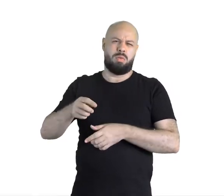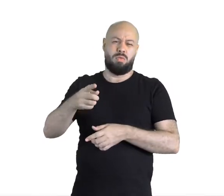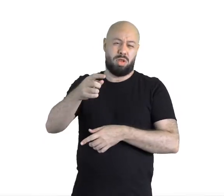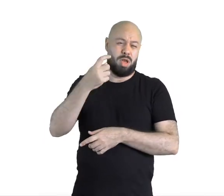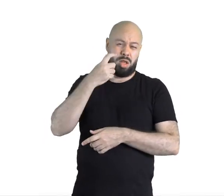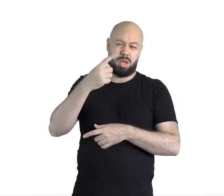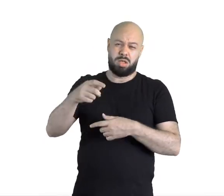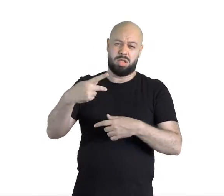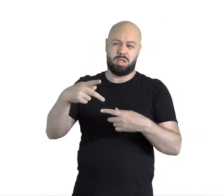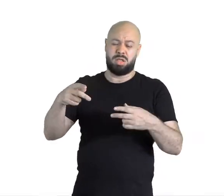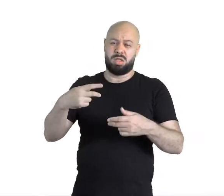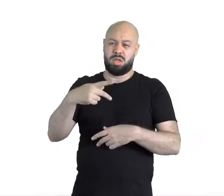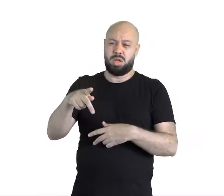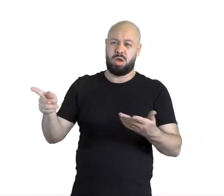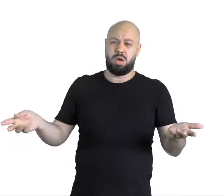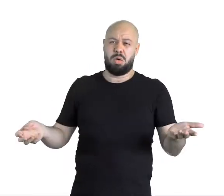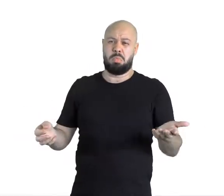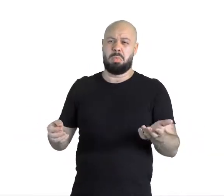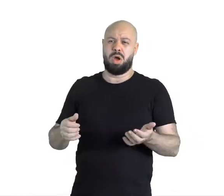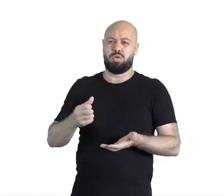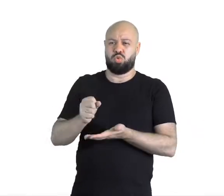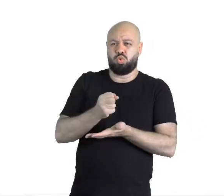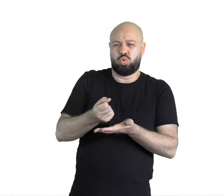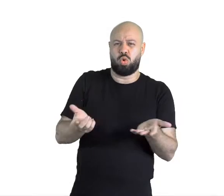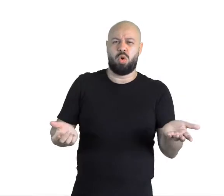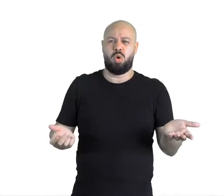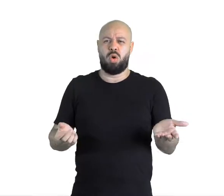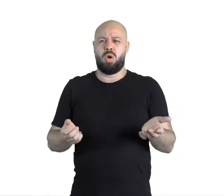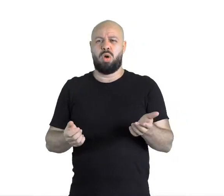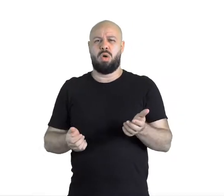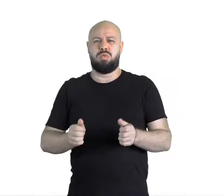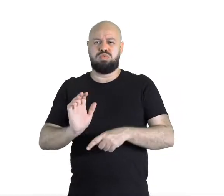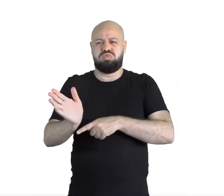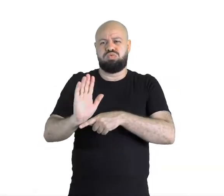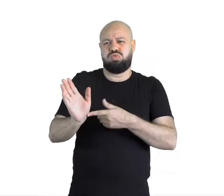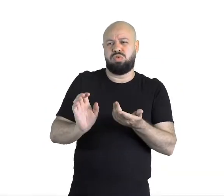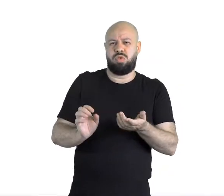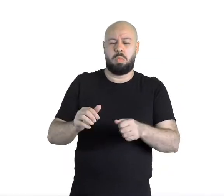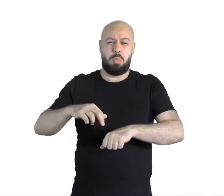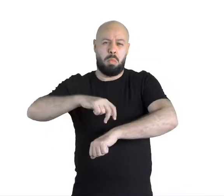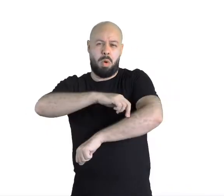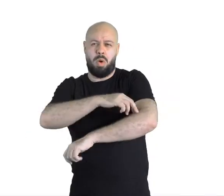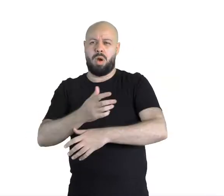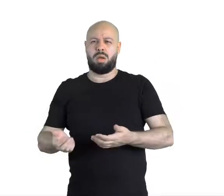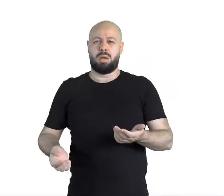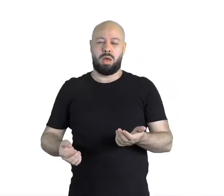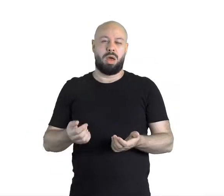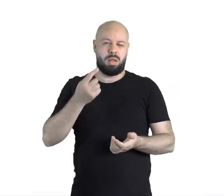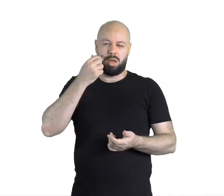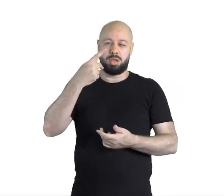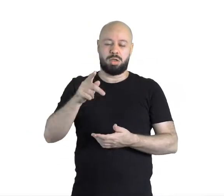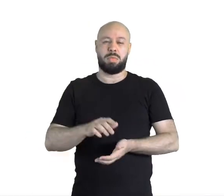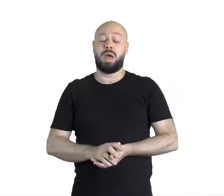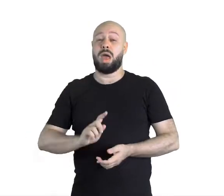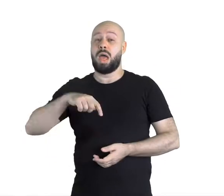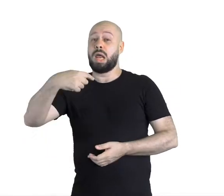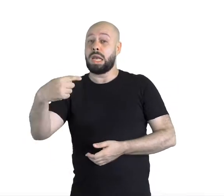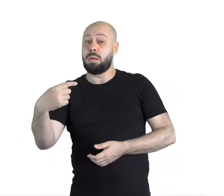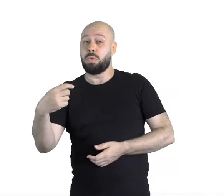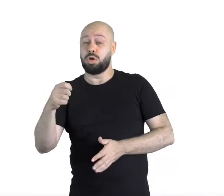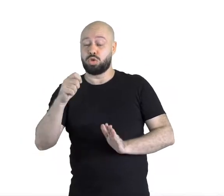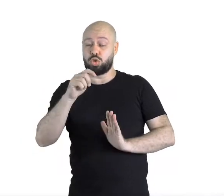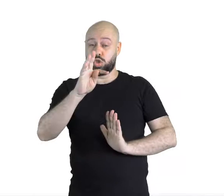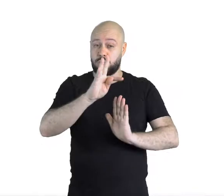filmes, moda, dentre outros temas de seu interesse. Depois de assistir, escreva um texto opinativo